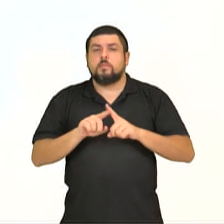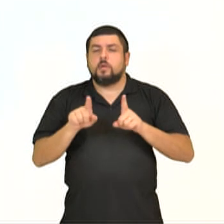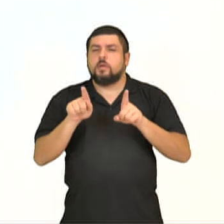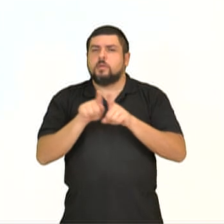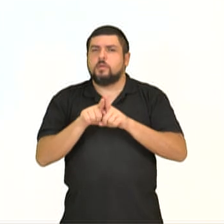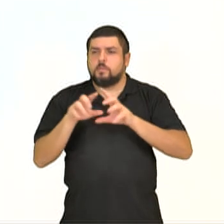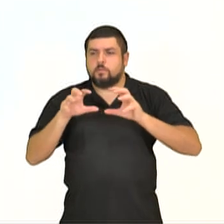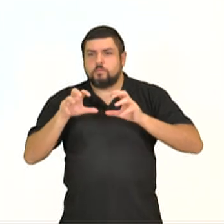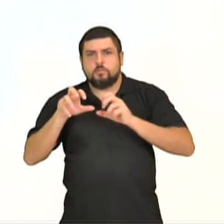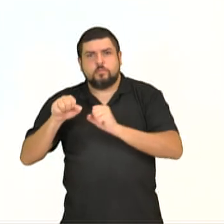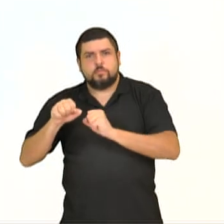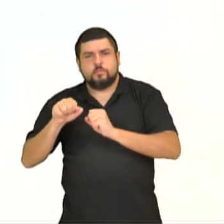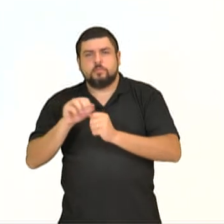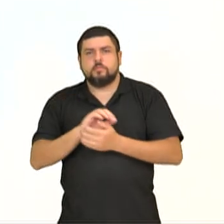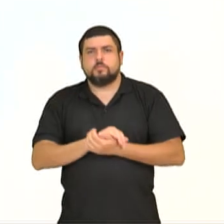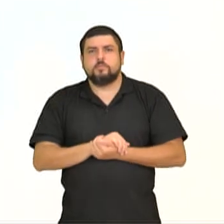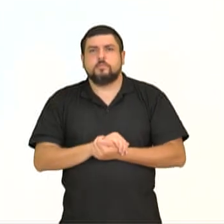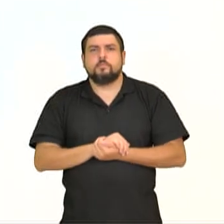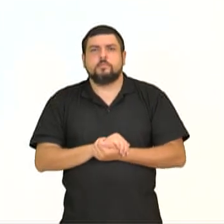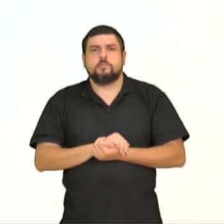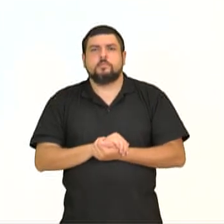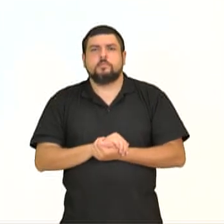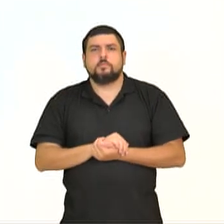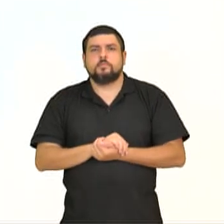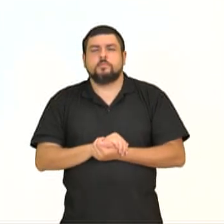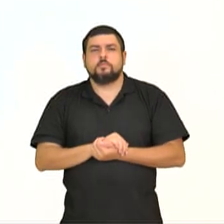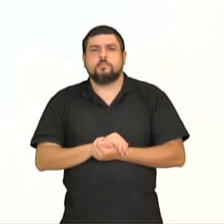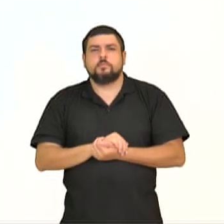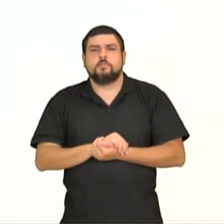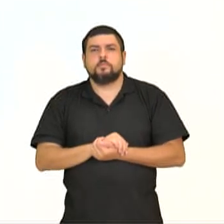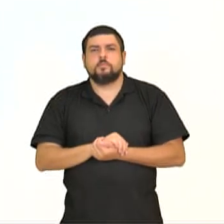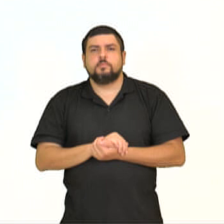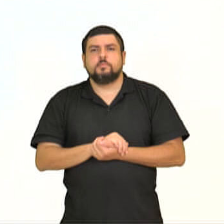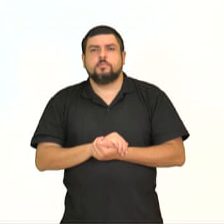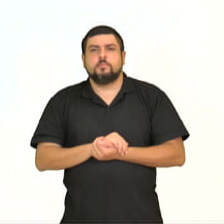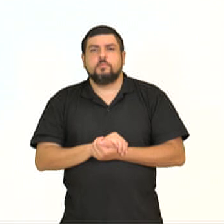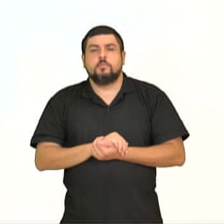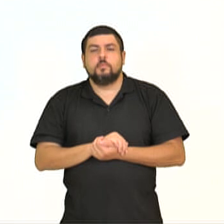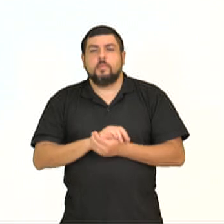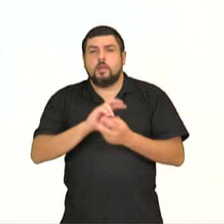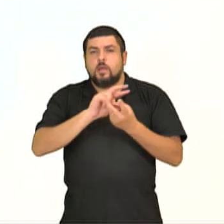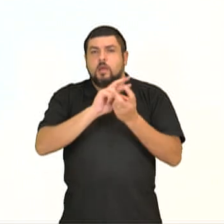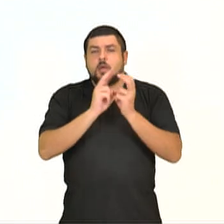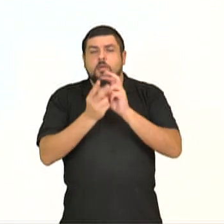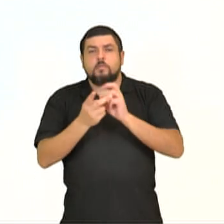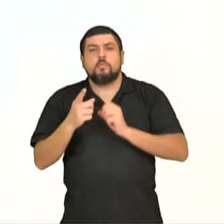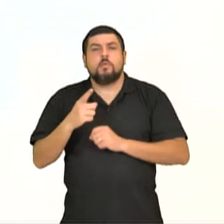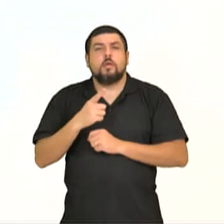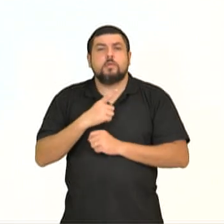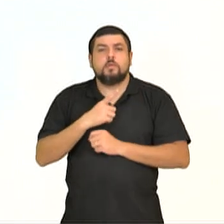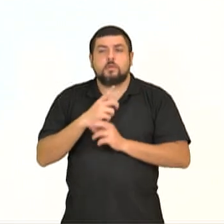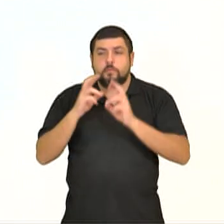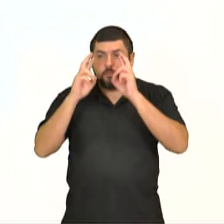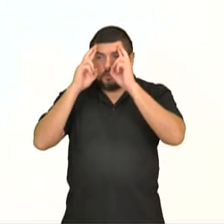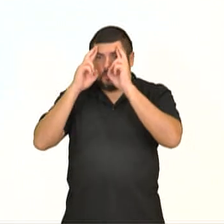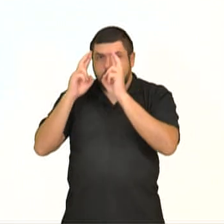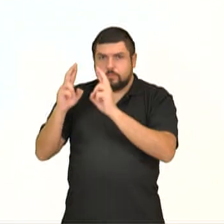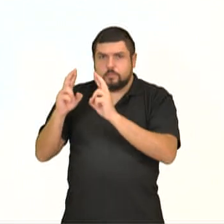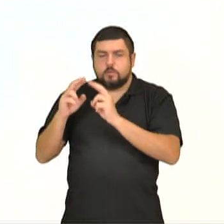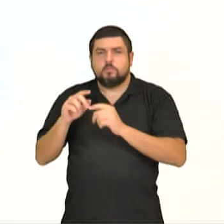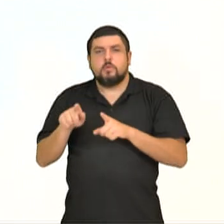aproximação. A filosofia da capoeira: respeito e disciplina,